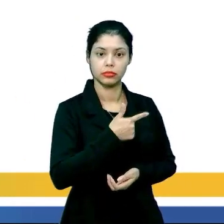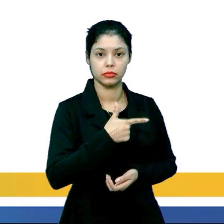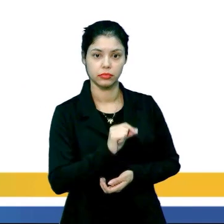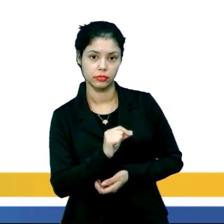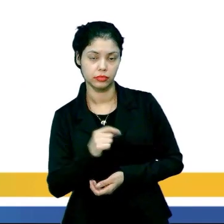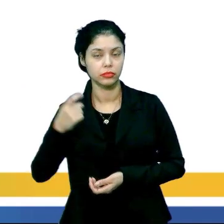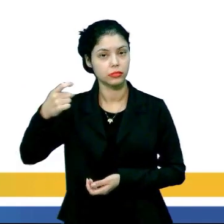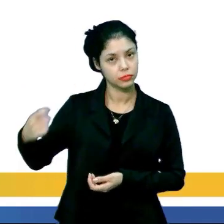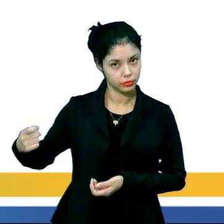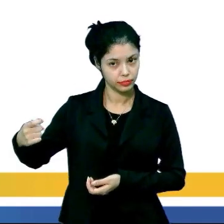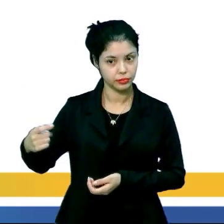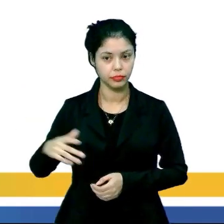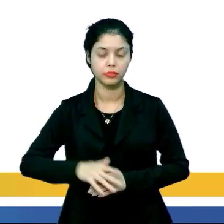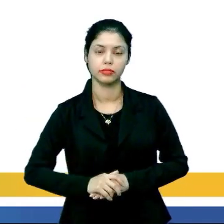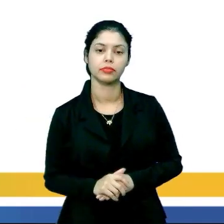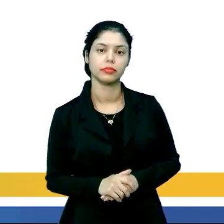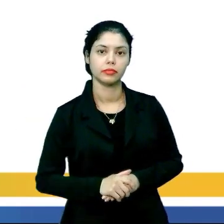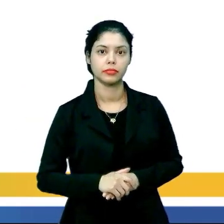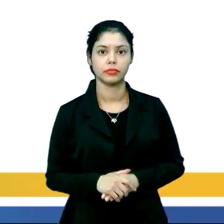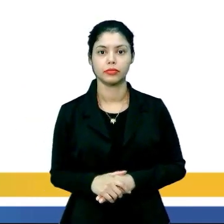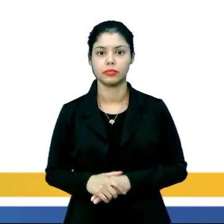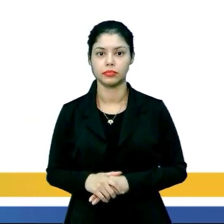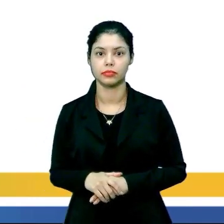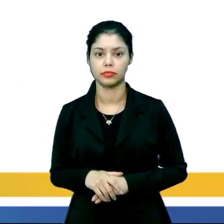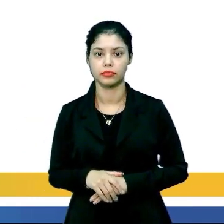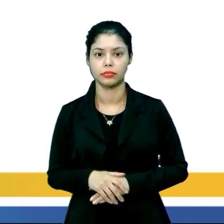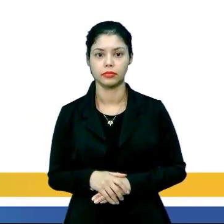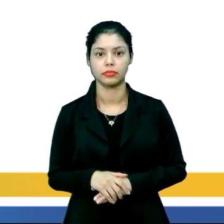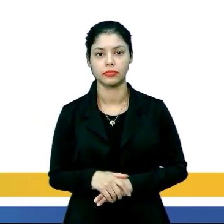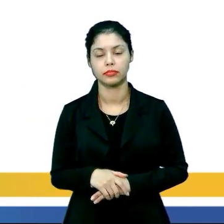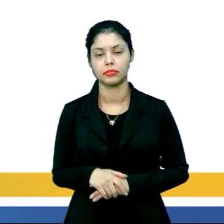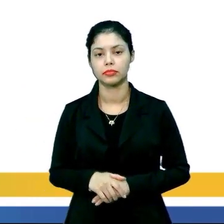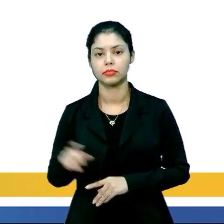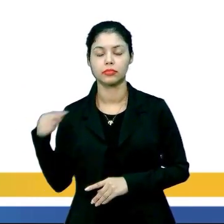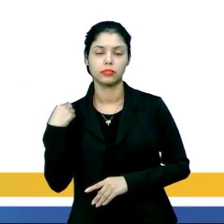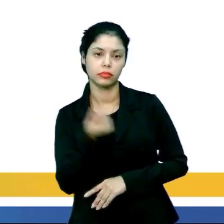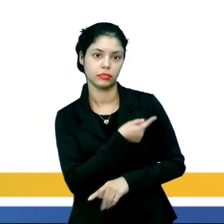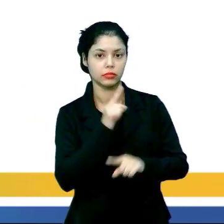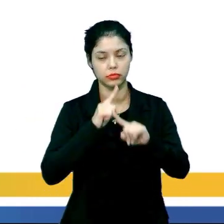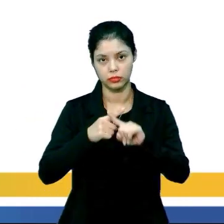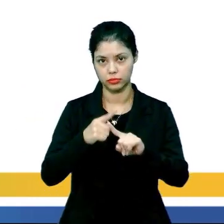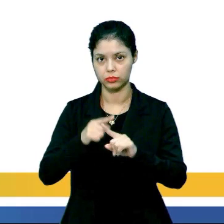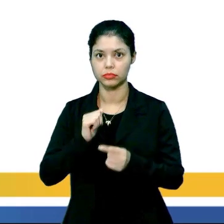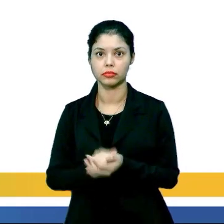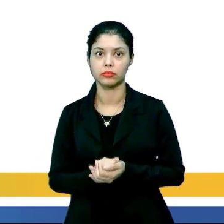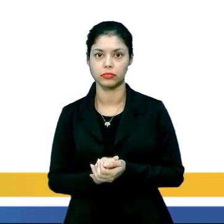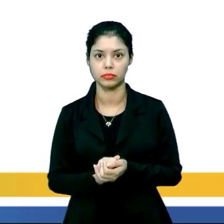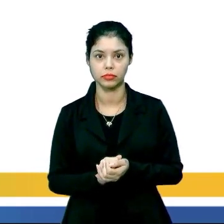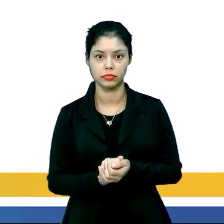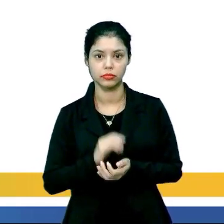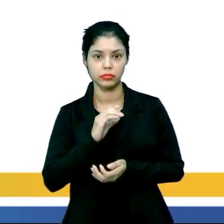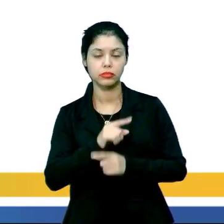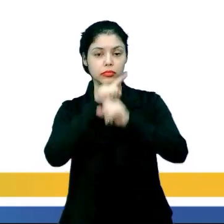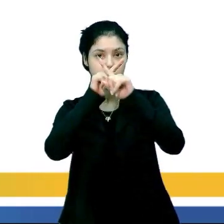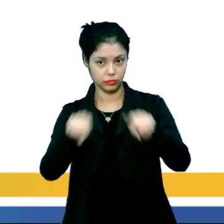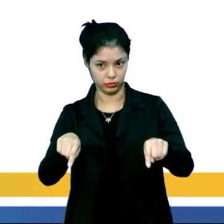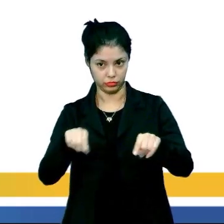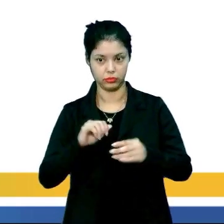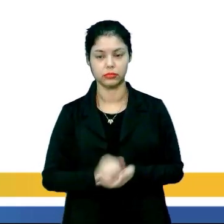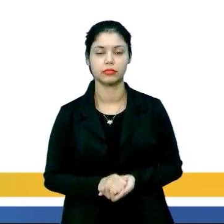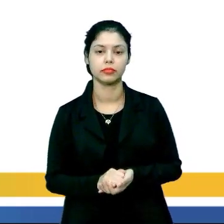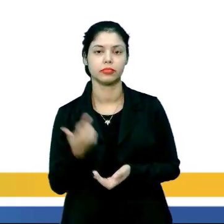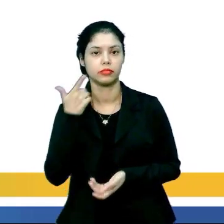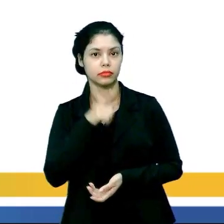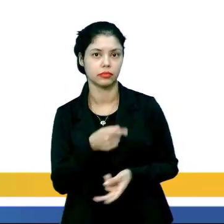como 420 km está para X litros. Nós multiplicamos de forma cruzada